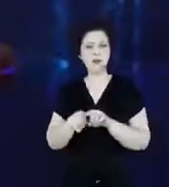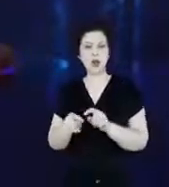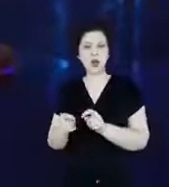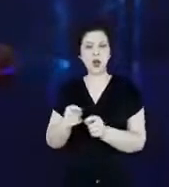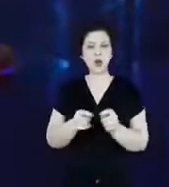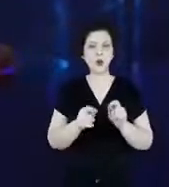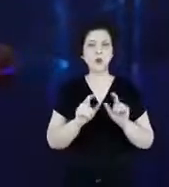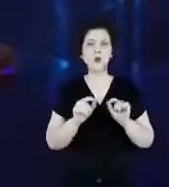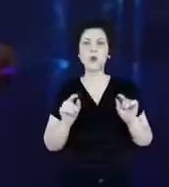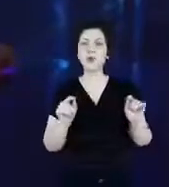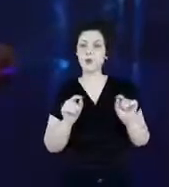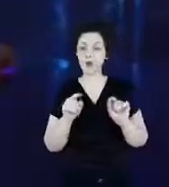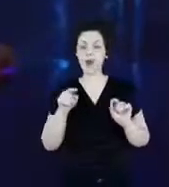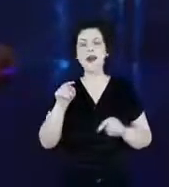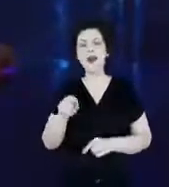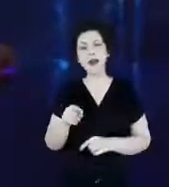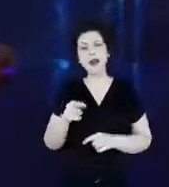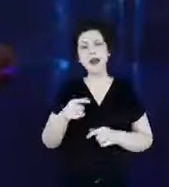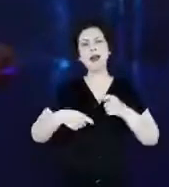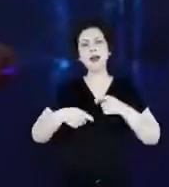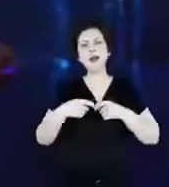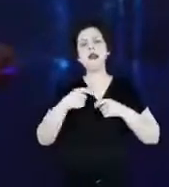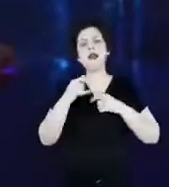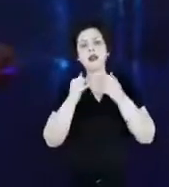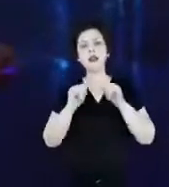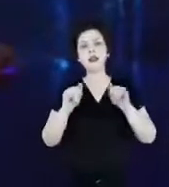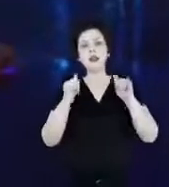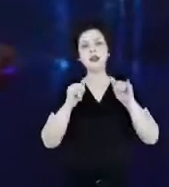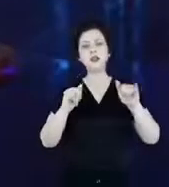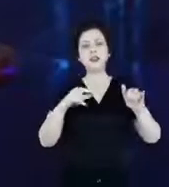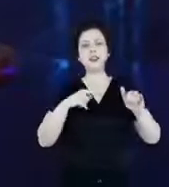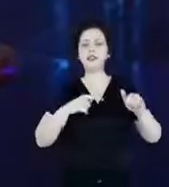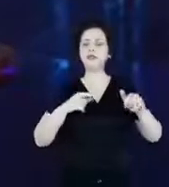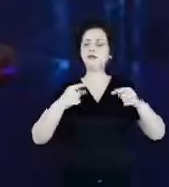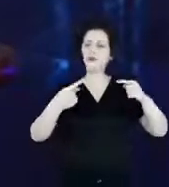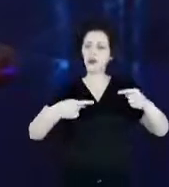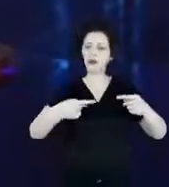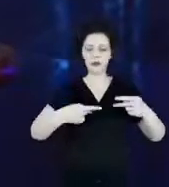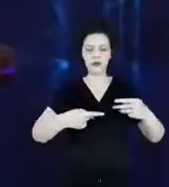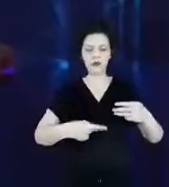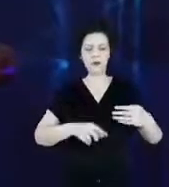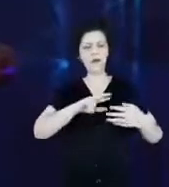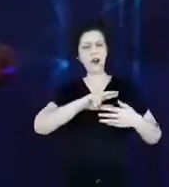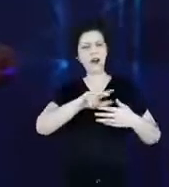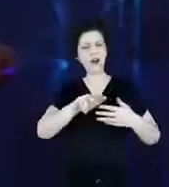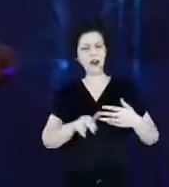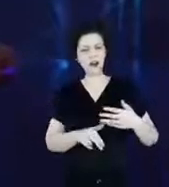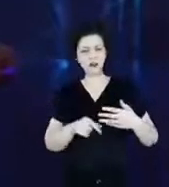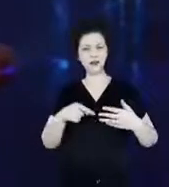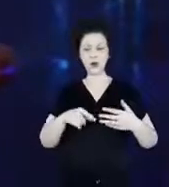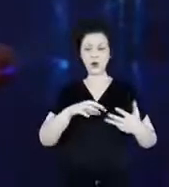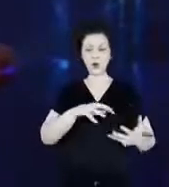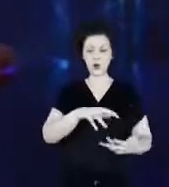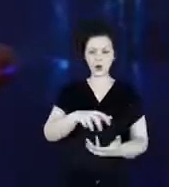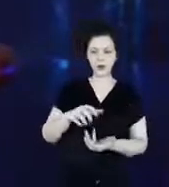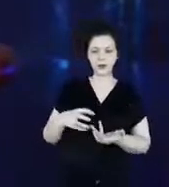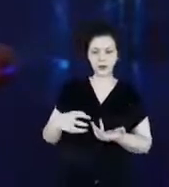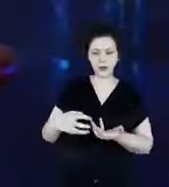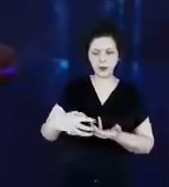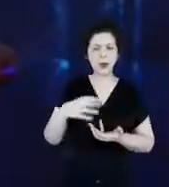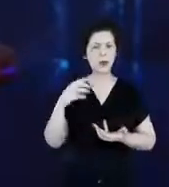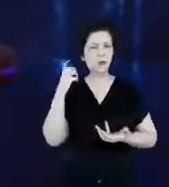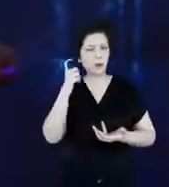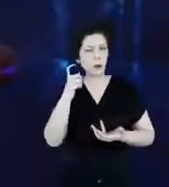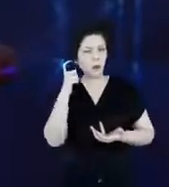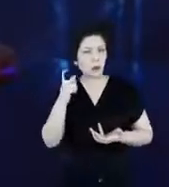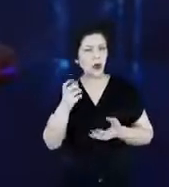energia. E, dentro dessas distorções, nós temos muitos desafios. Eu acho que o mundo todo está preocupado, não só com a geração